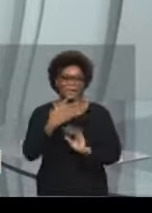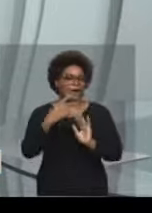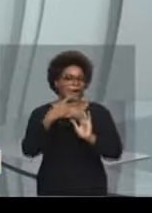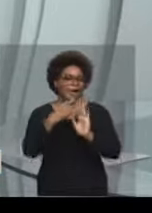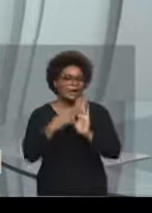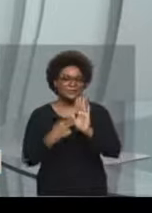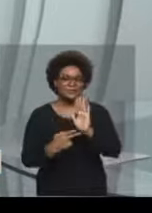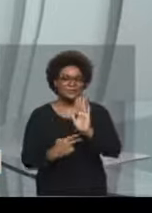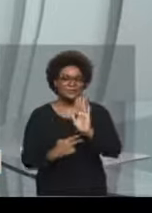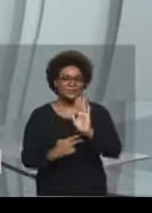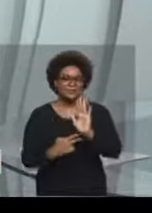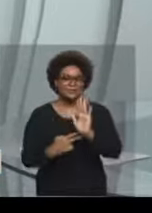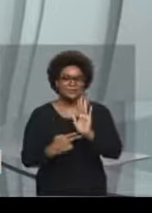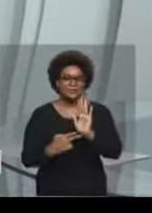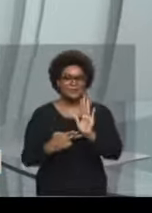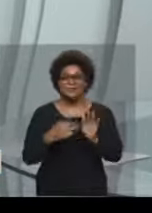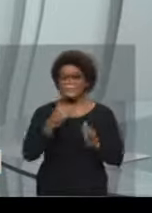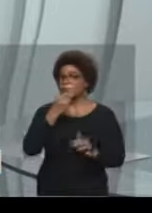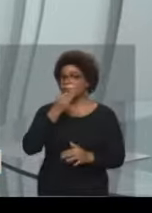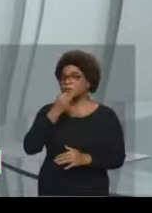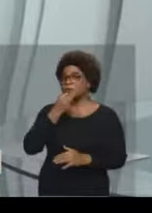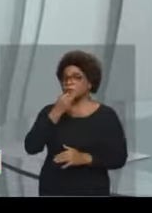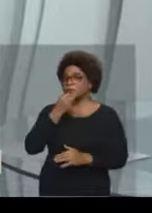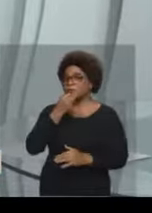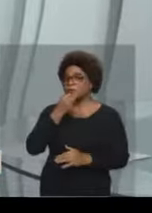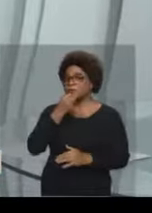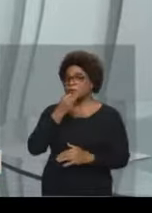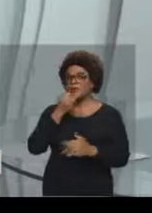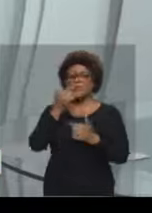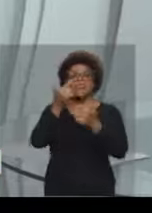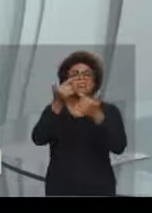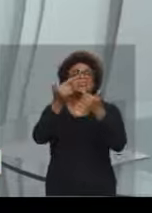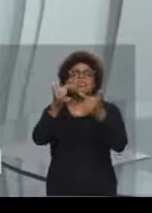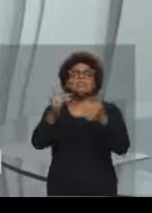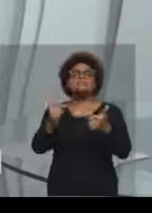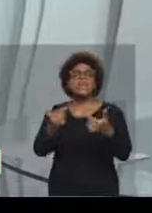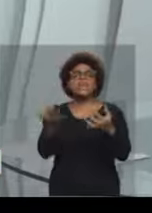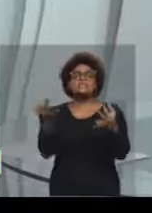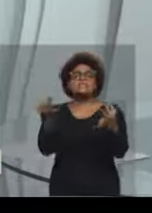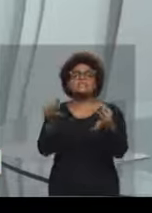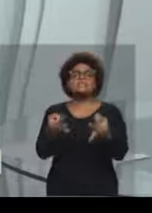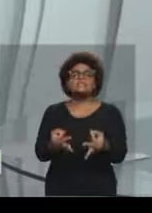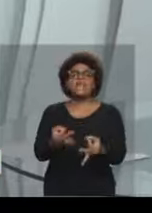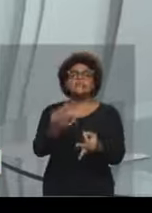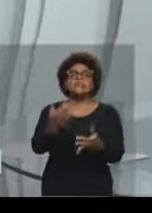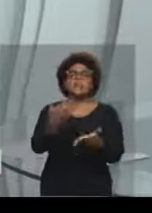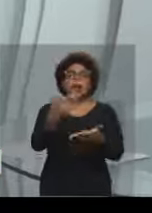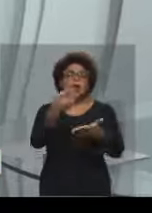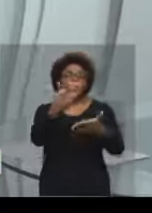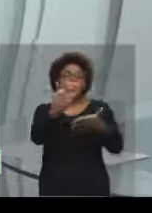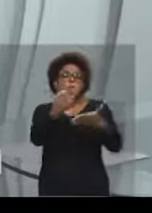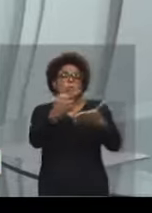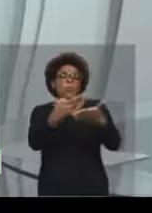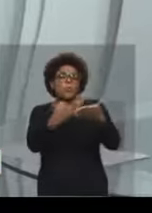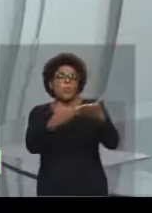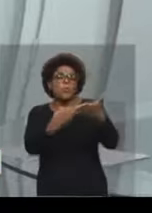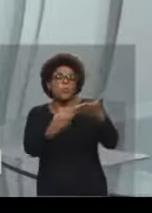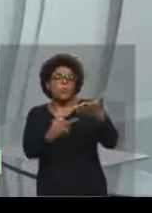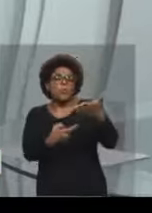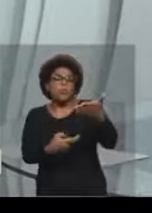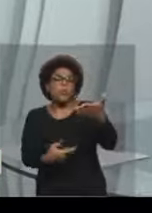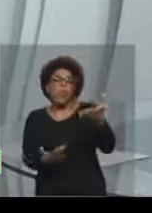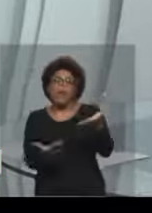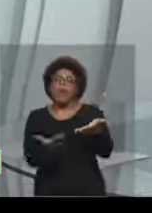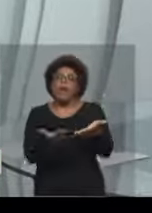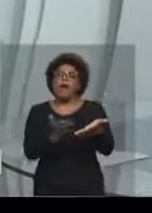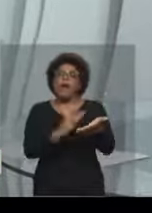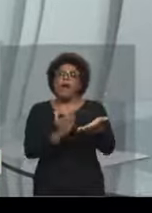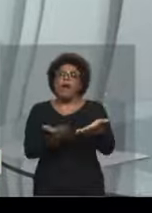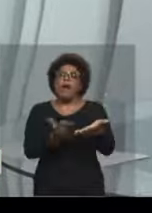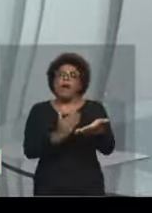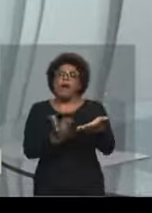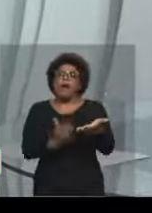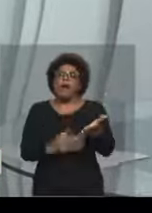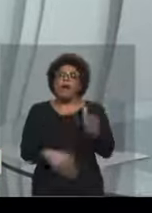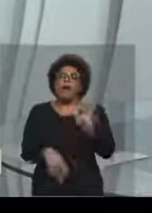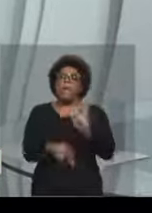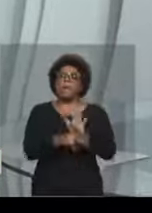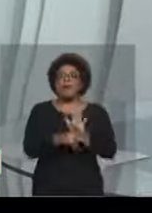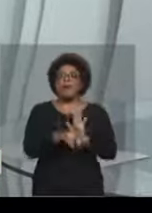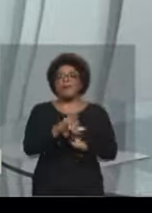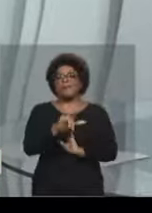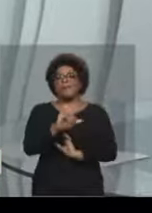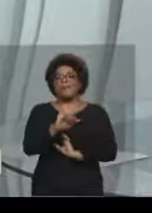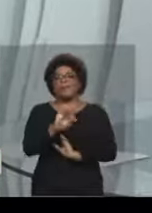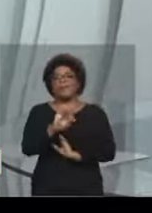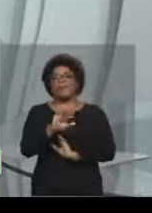por exemplo, não tem aquela lista de livros, né, de literatura, mas você tem que ter um conhecimento dos autores,